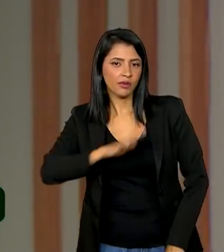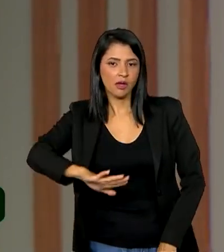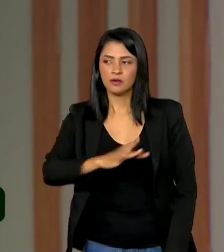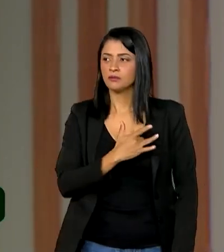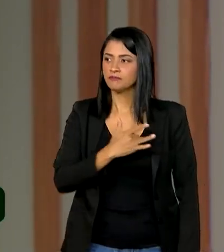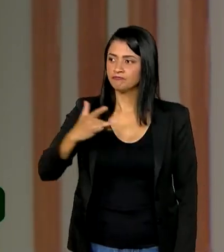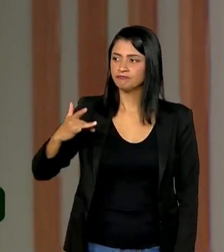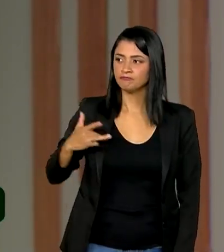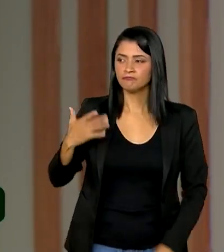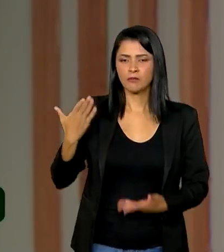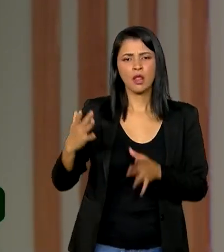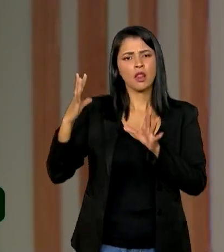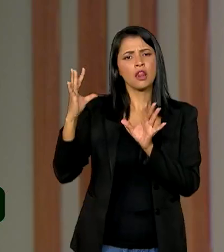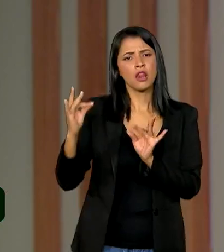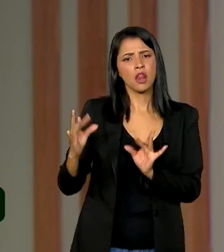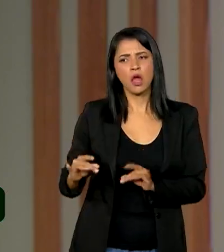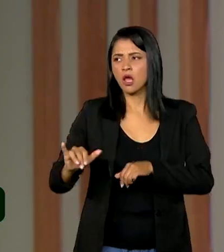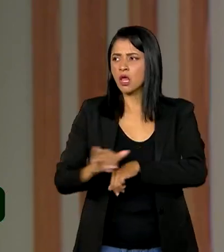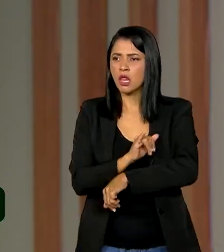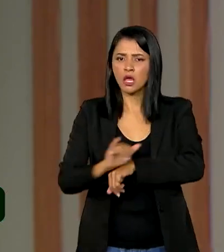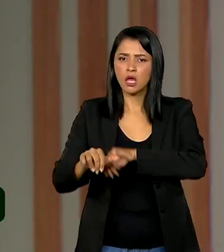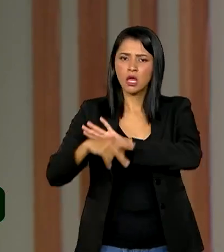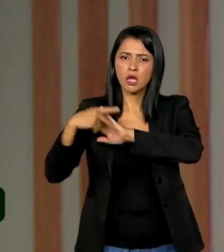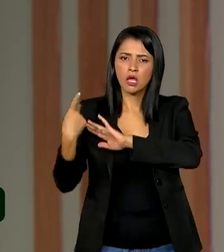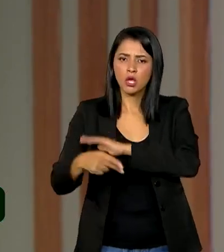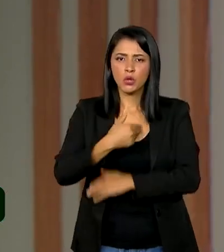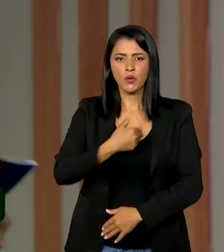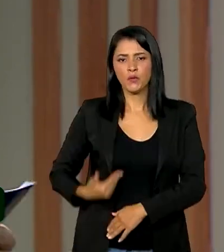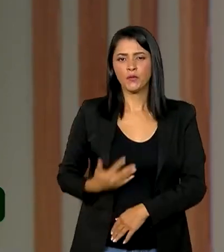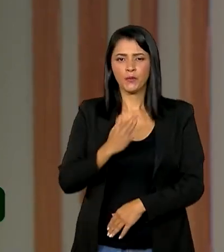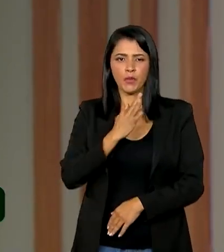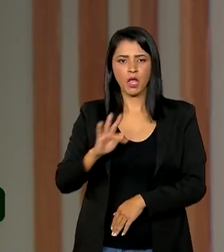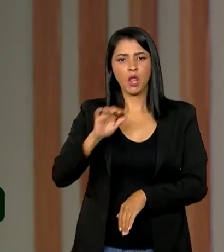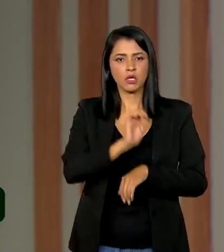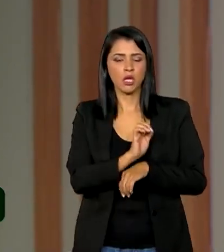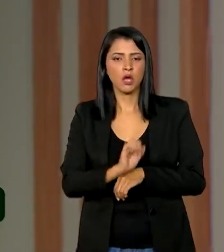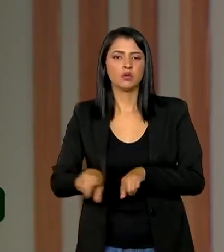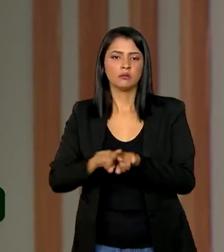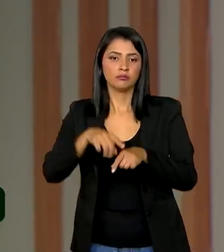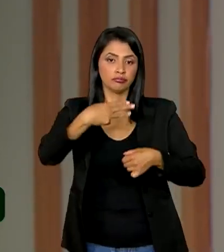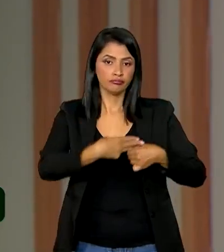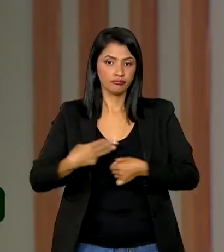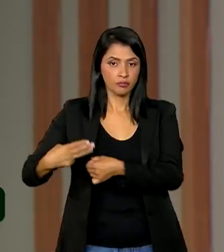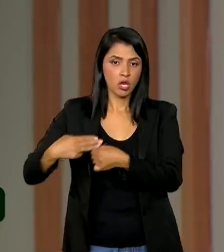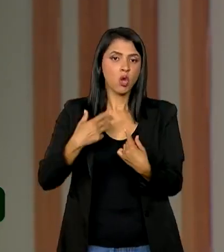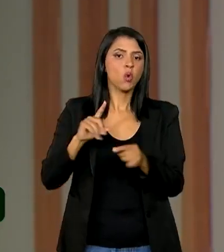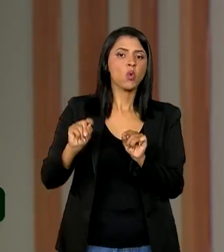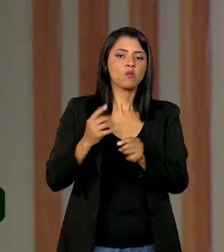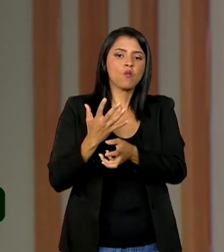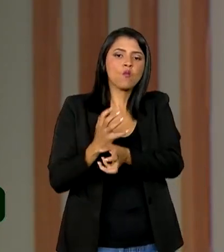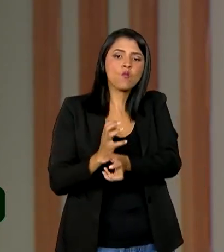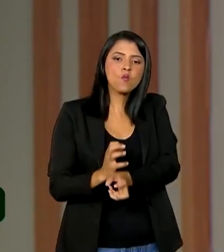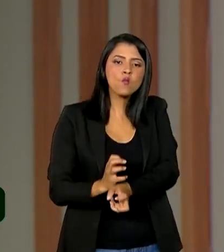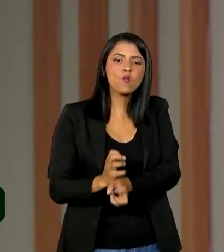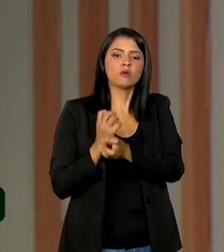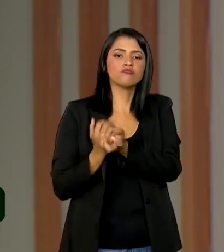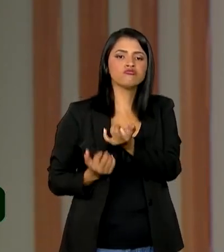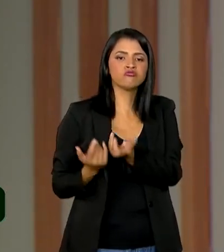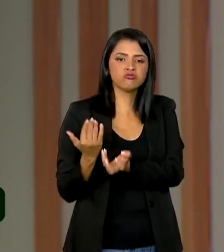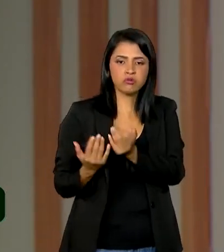patamar 1 por causa da forte seca. Em compensação, os combustíveis tiveram redução de preço, com destaque para